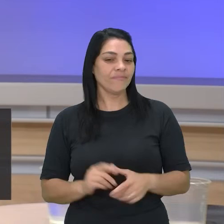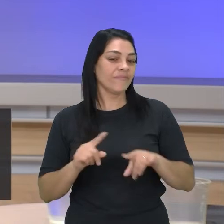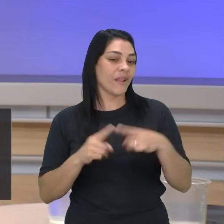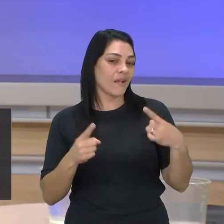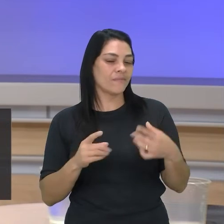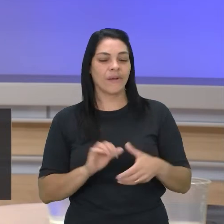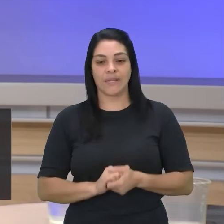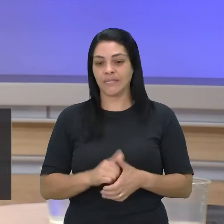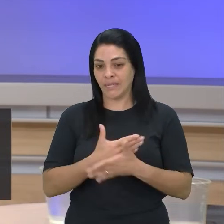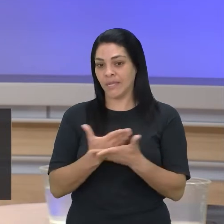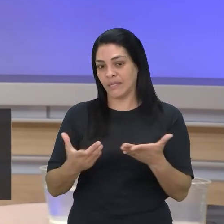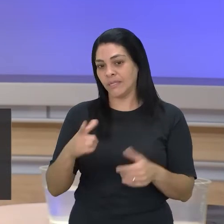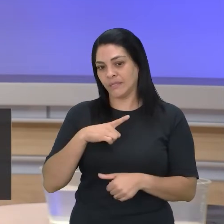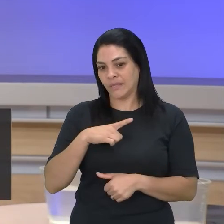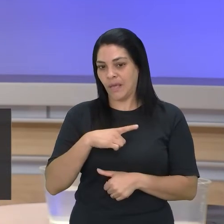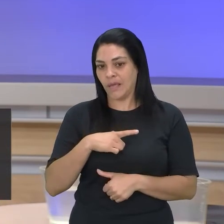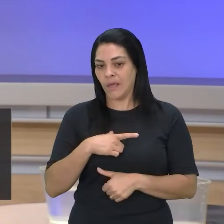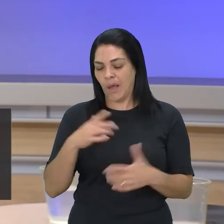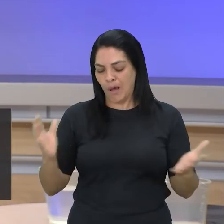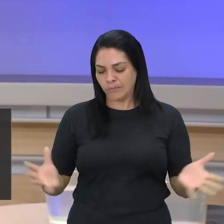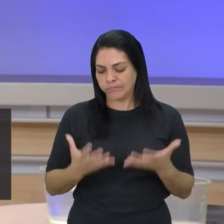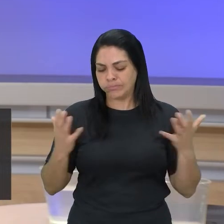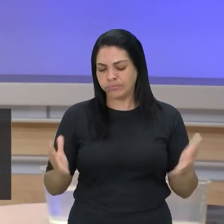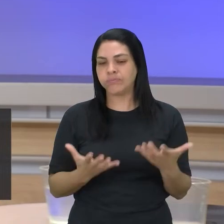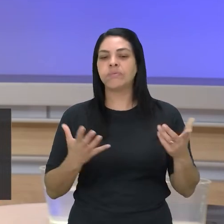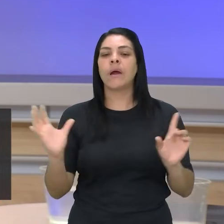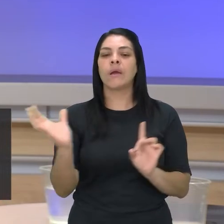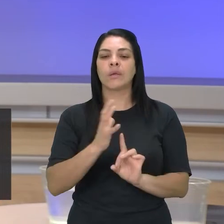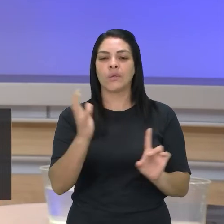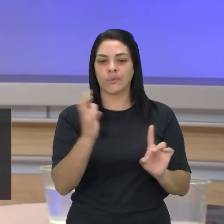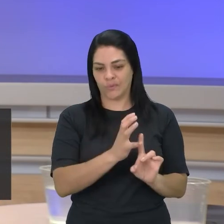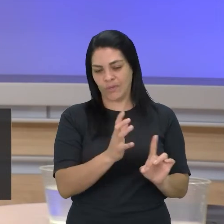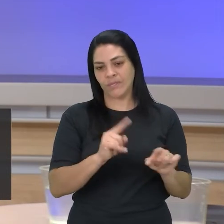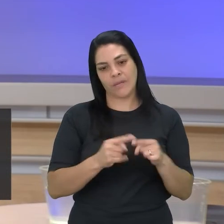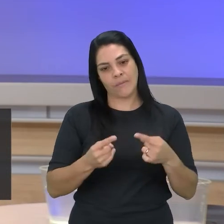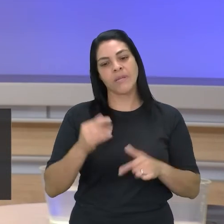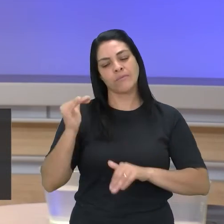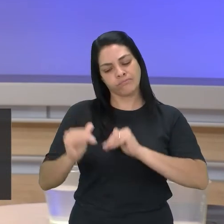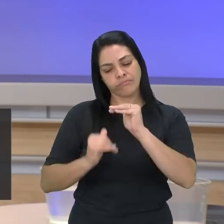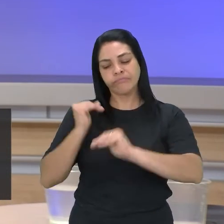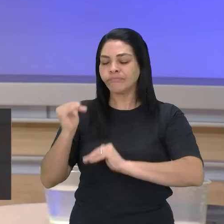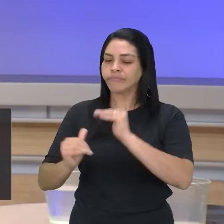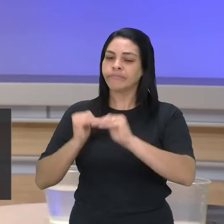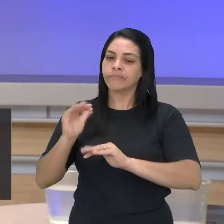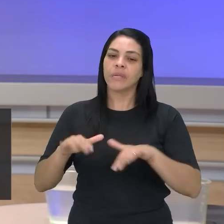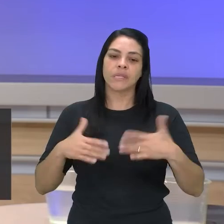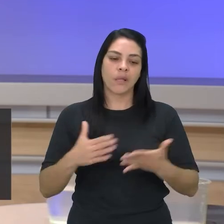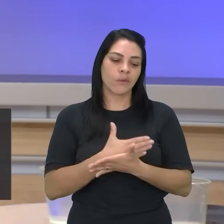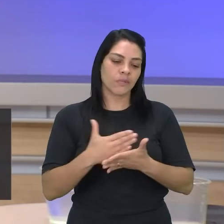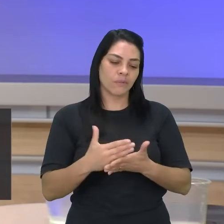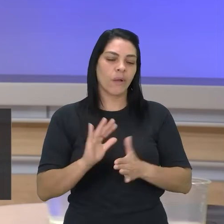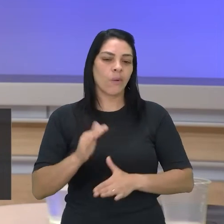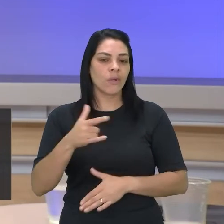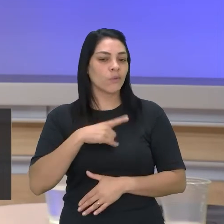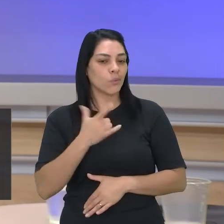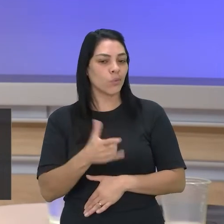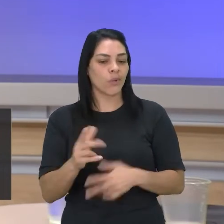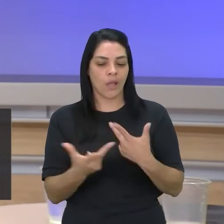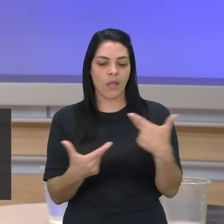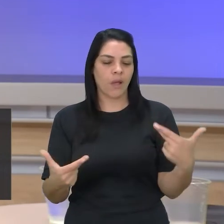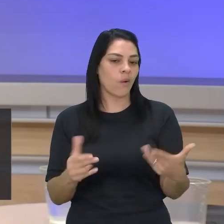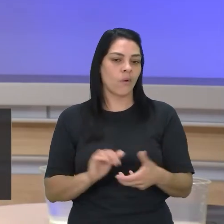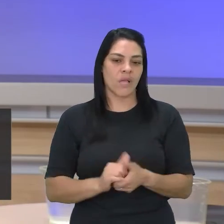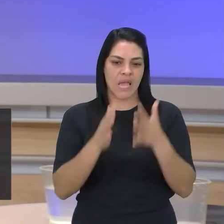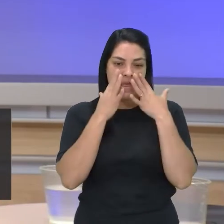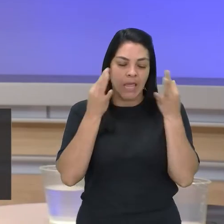Mas sim, a gente instiga essa observação, mas é uma construção também, né, Terezinha? Uma construção, inicialmente, quando não tem algo que chama